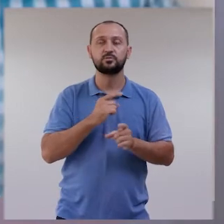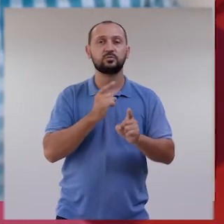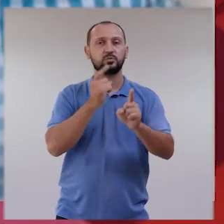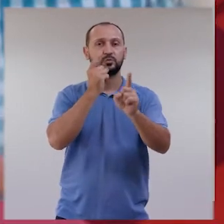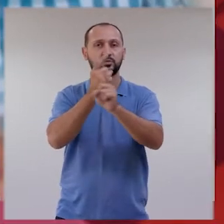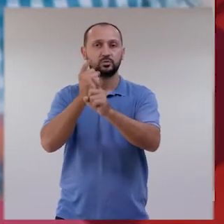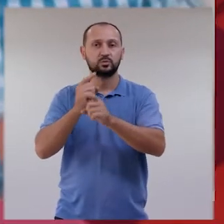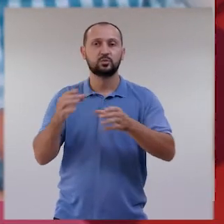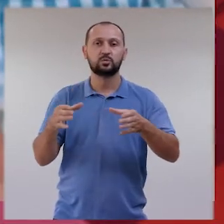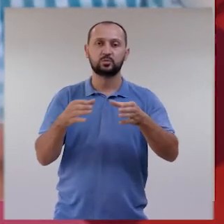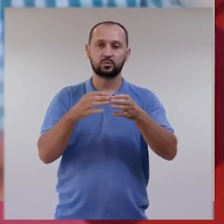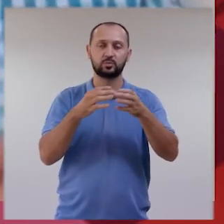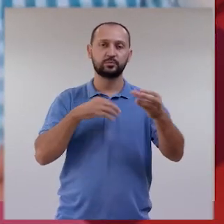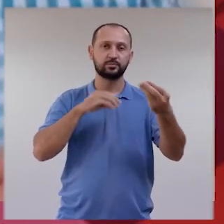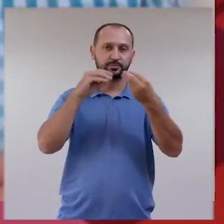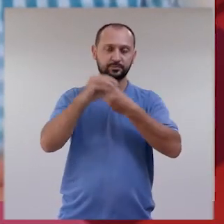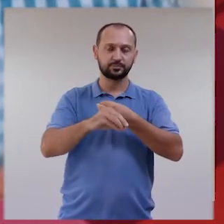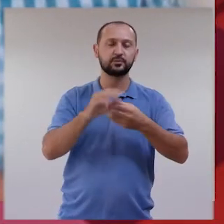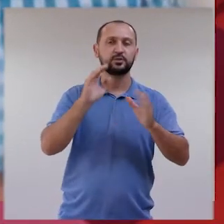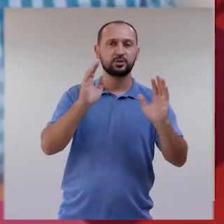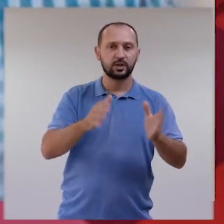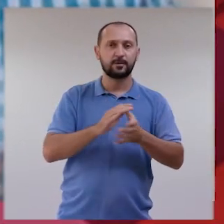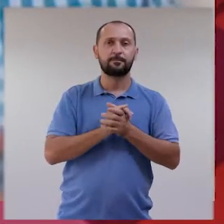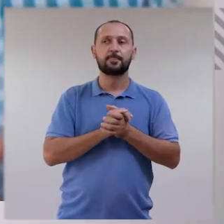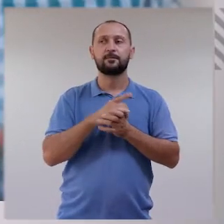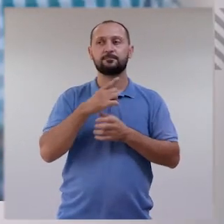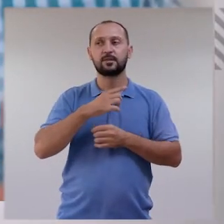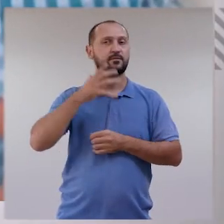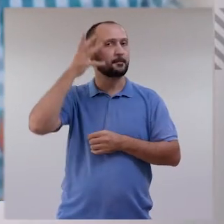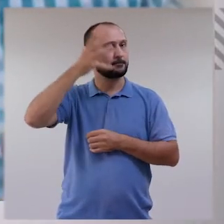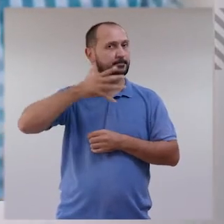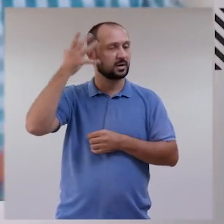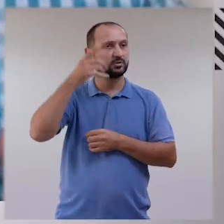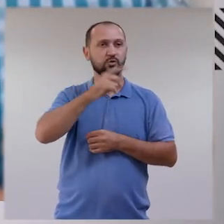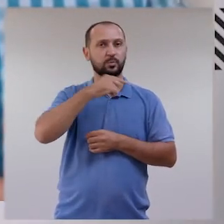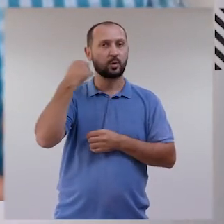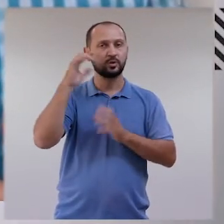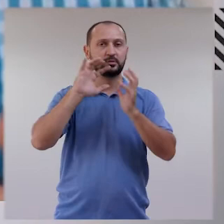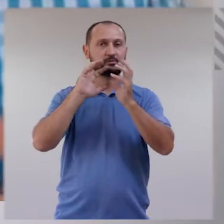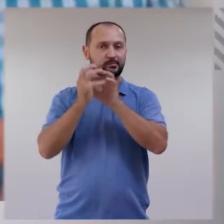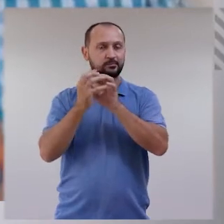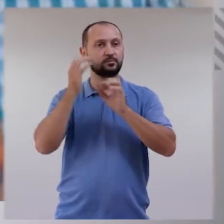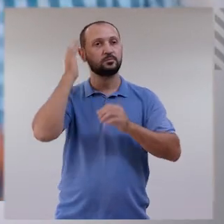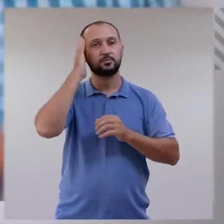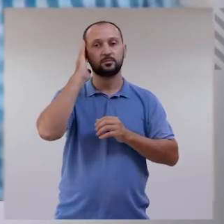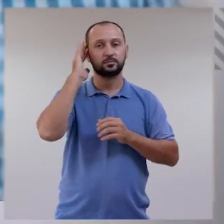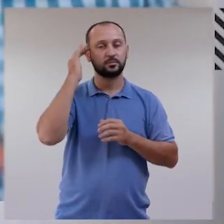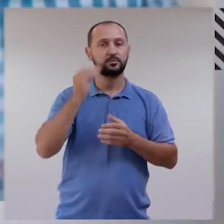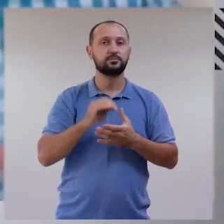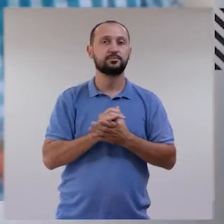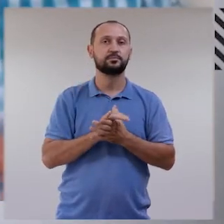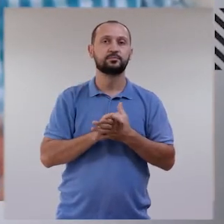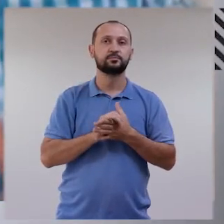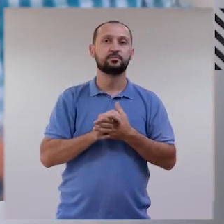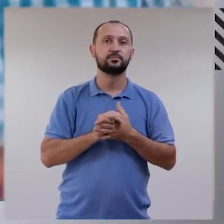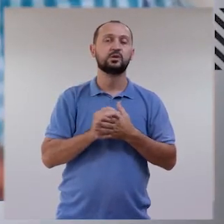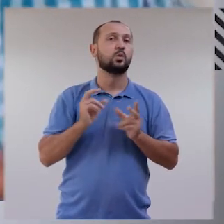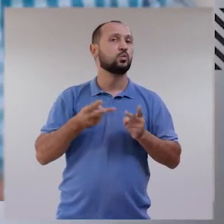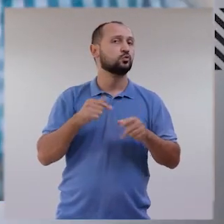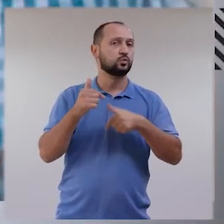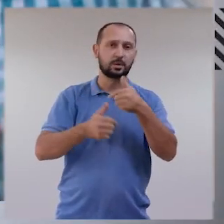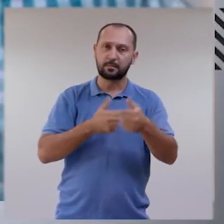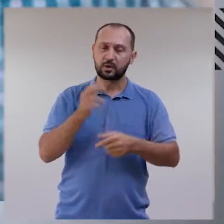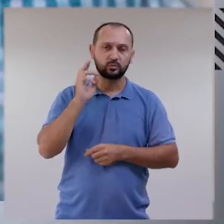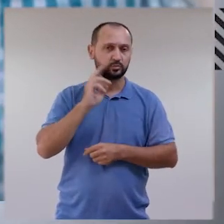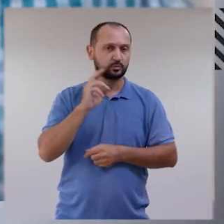fez os nossos encontros das comissões de transplante, a gente teve palestras sobre morte encefálica, manutenção do doador, a